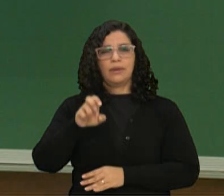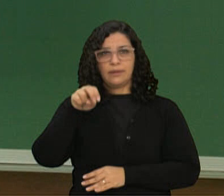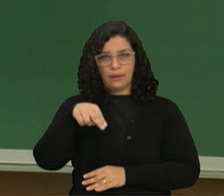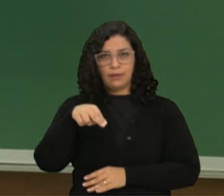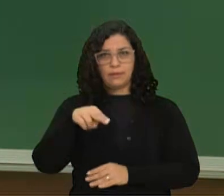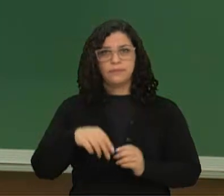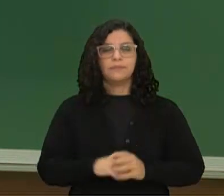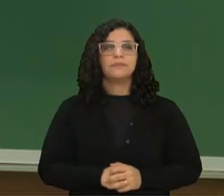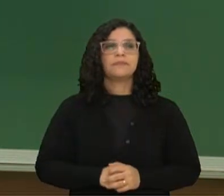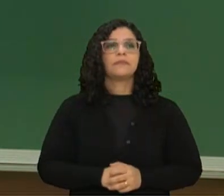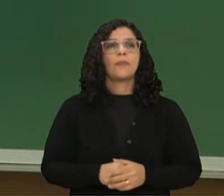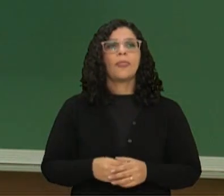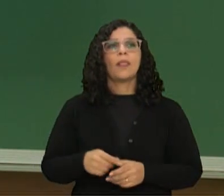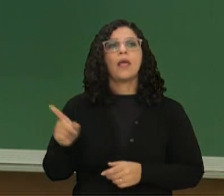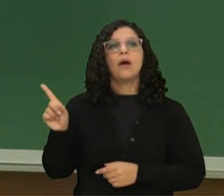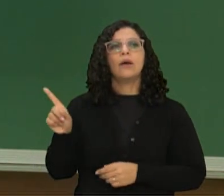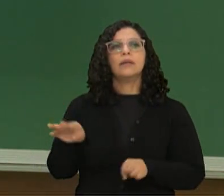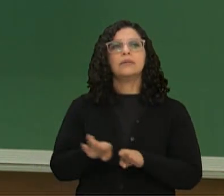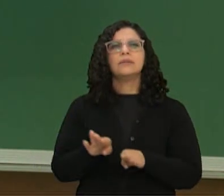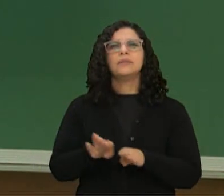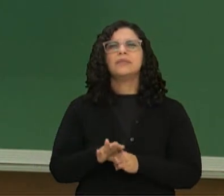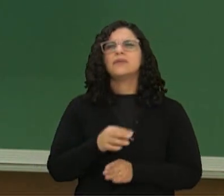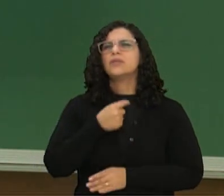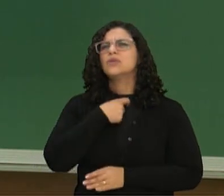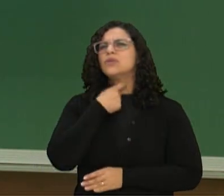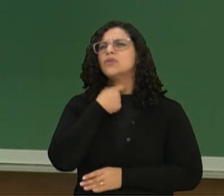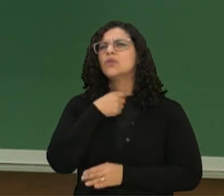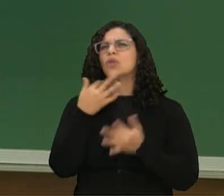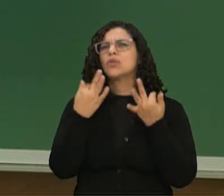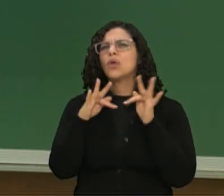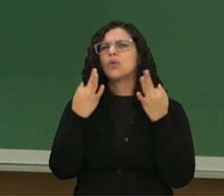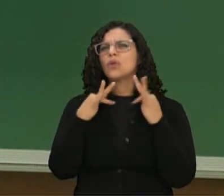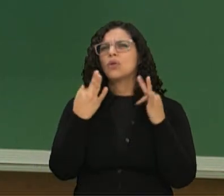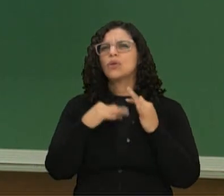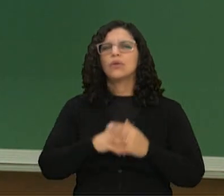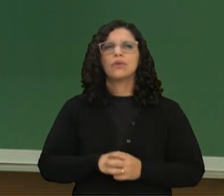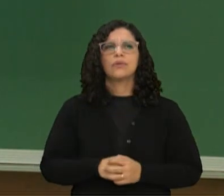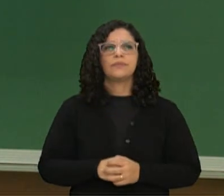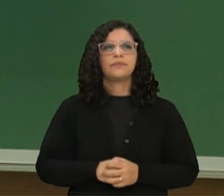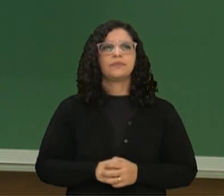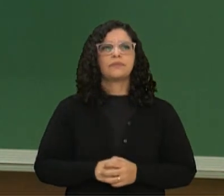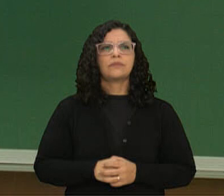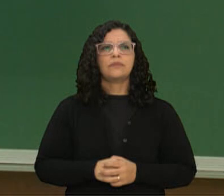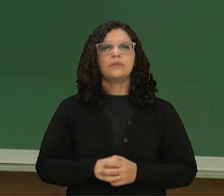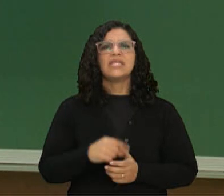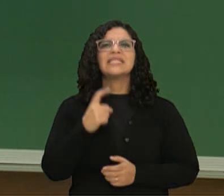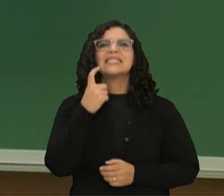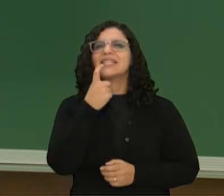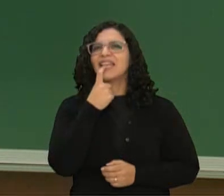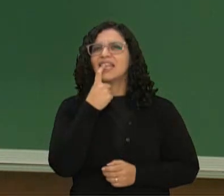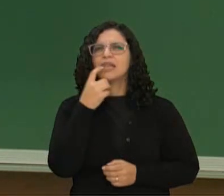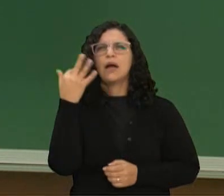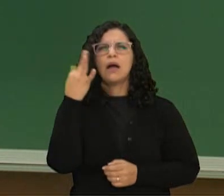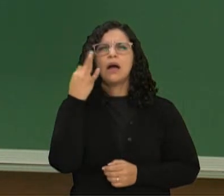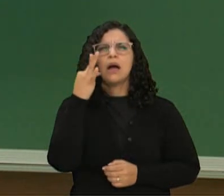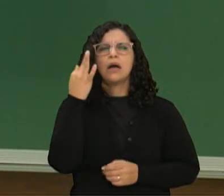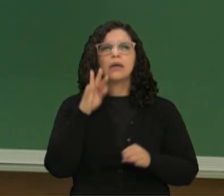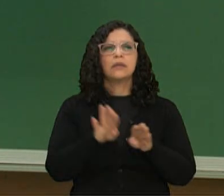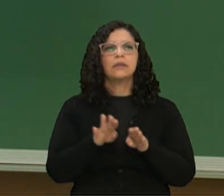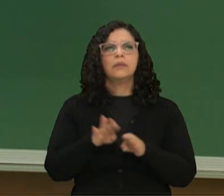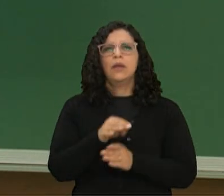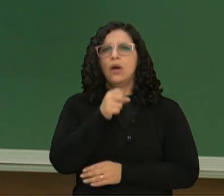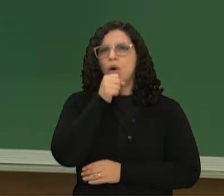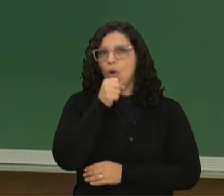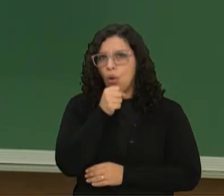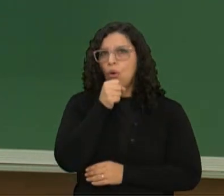do corpo. Sore throat, que é a dor de garganta. Tooth tick, que é a dor de dente. Cough,